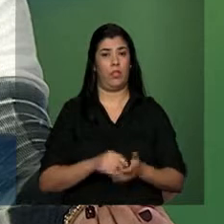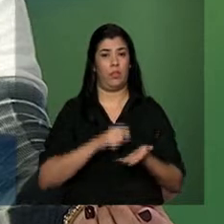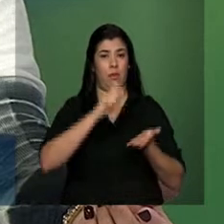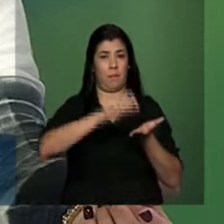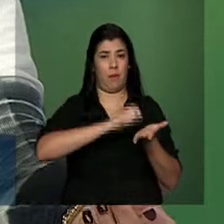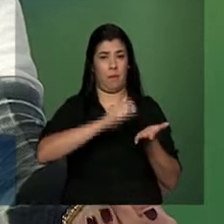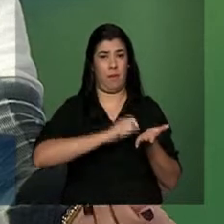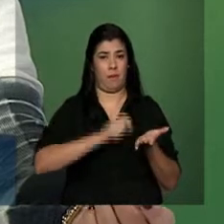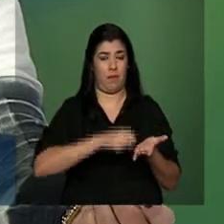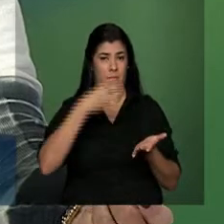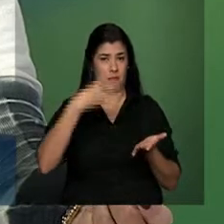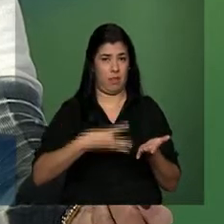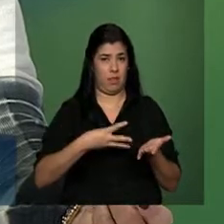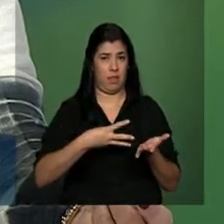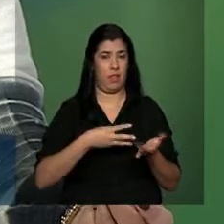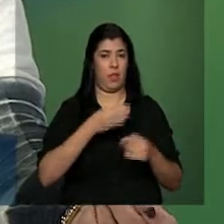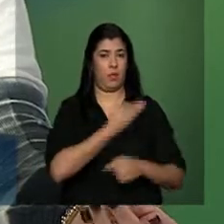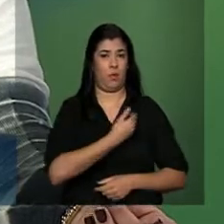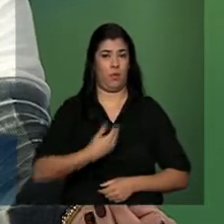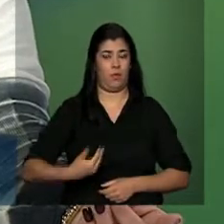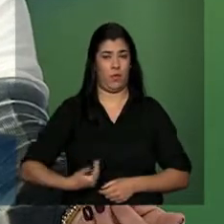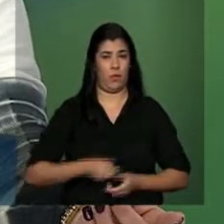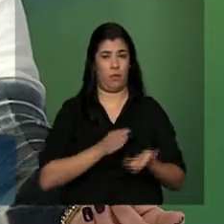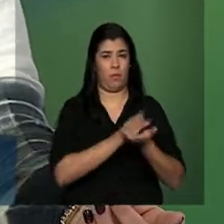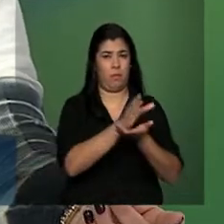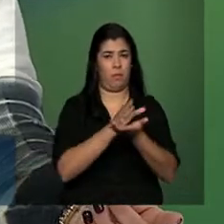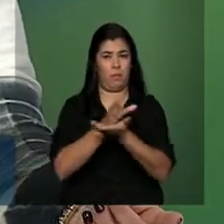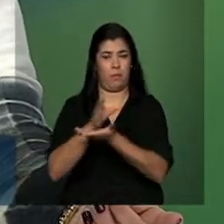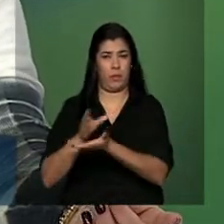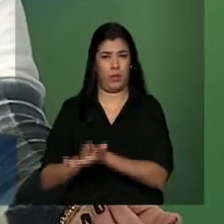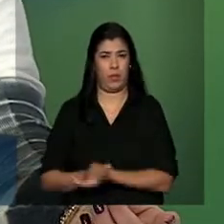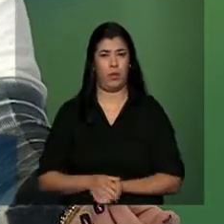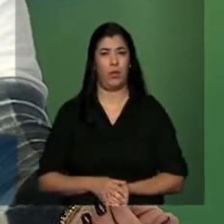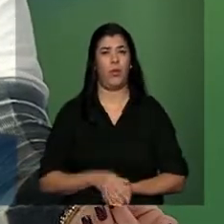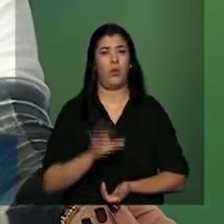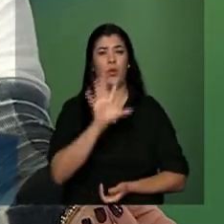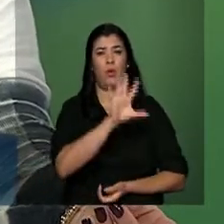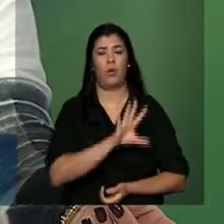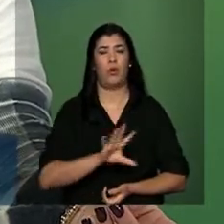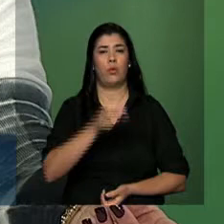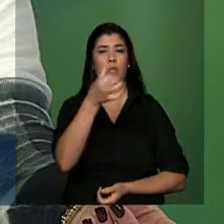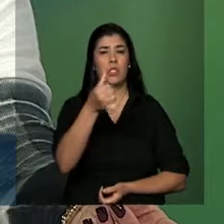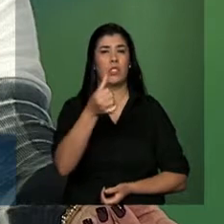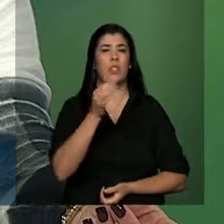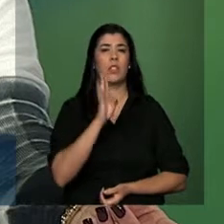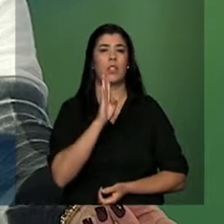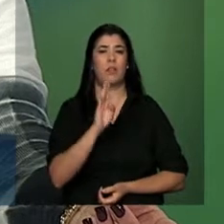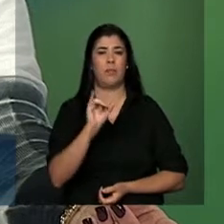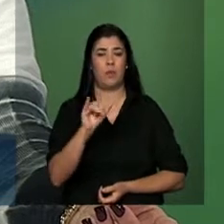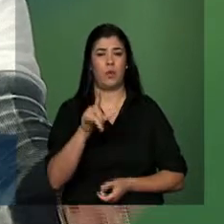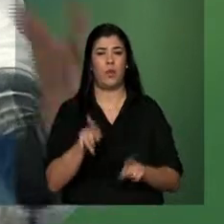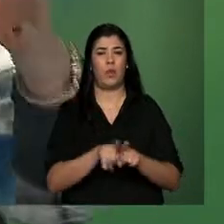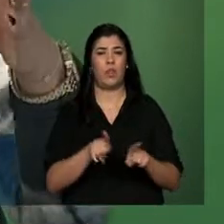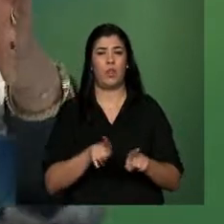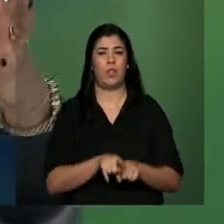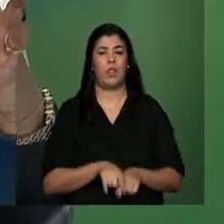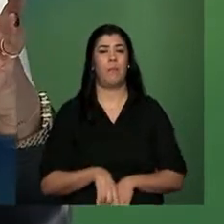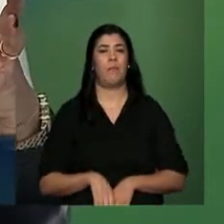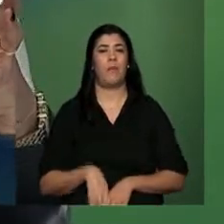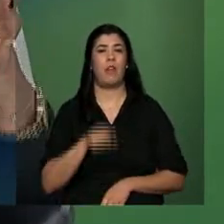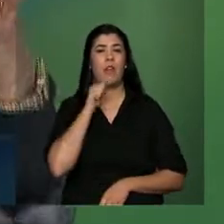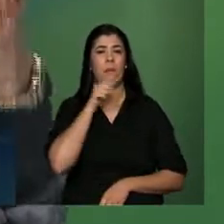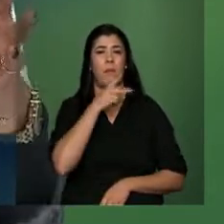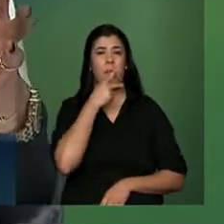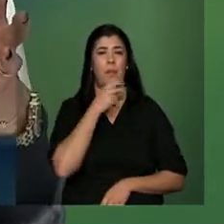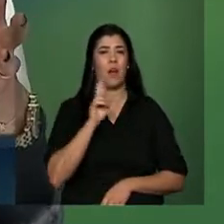nós repassamos 2 milhões de reais para cada um deles, foram 6 milhões de reais para os três, Roraima, Amapá e Amazonas, para que eles